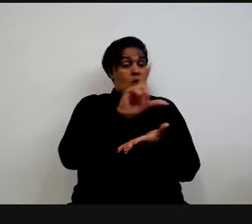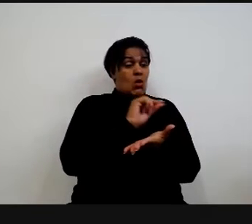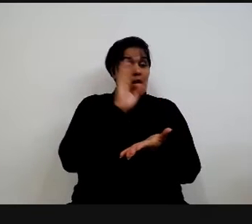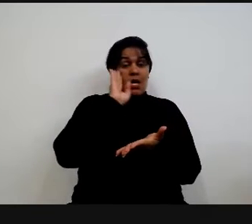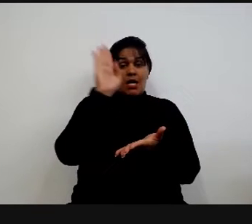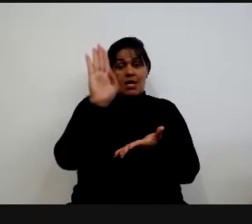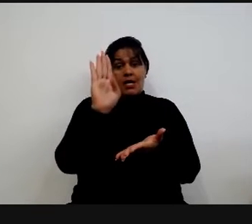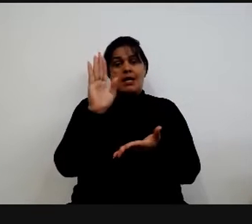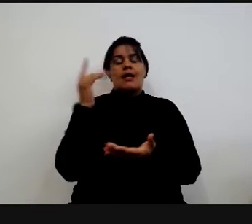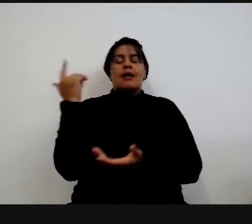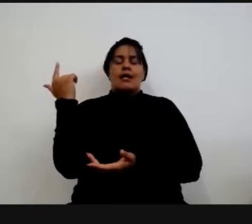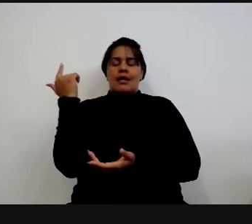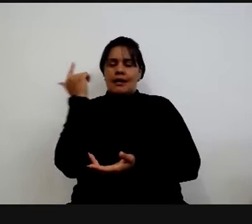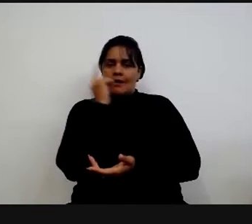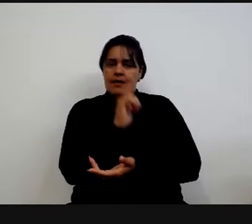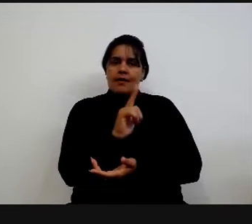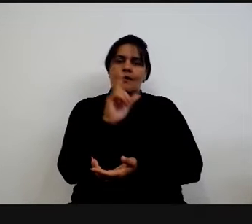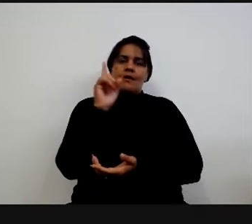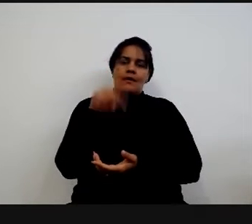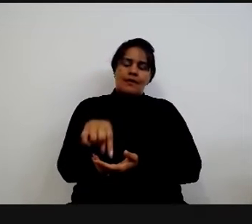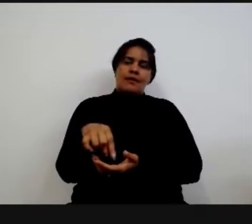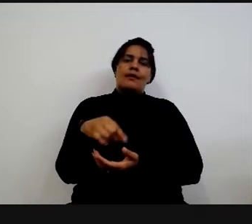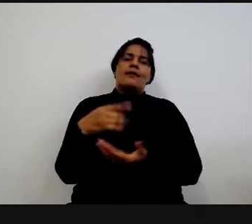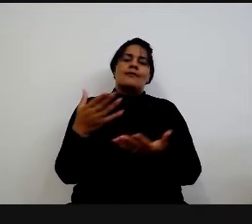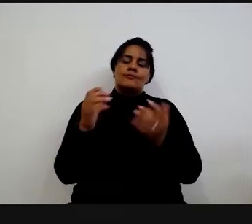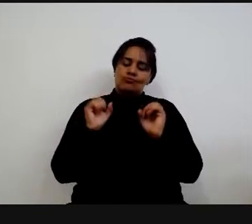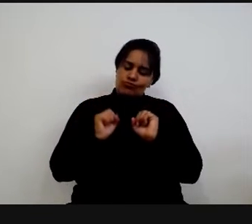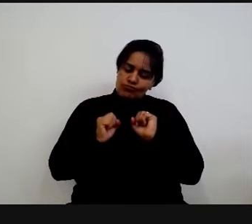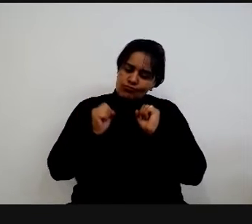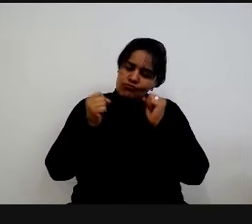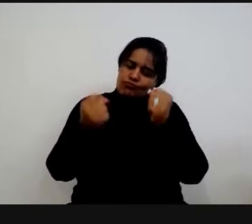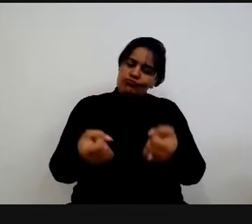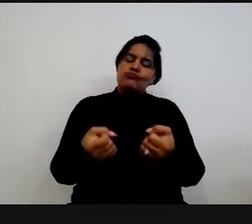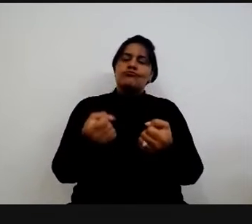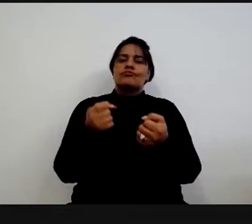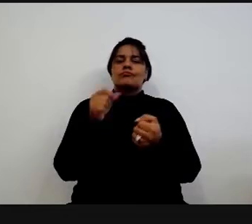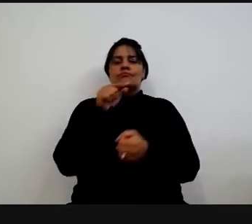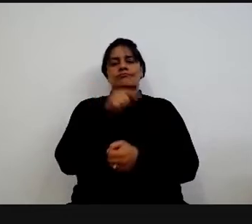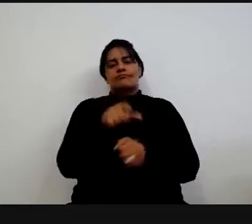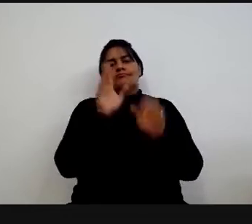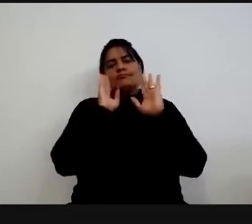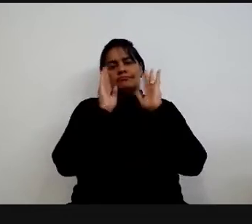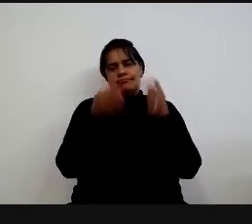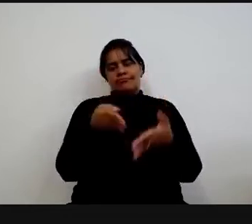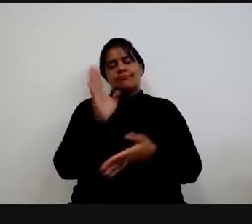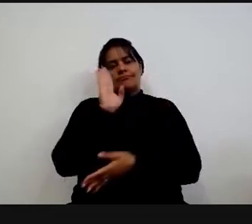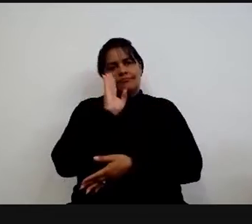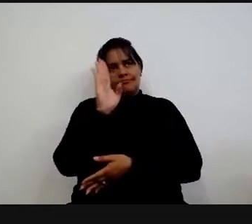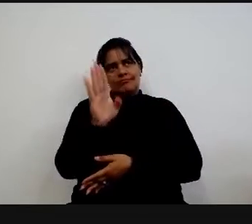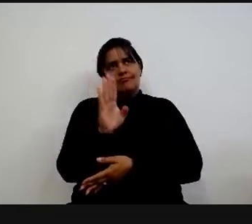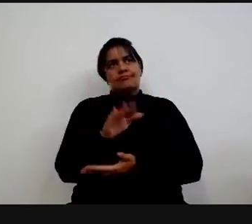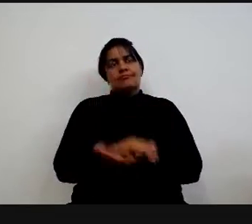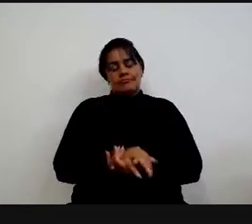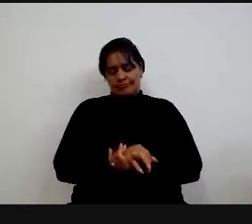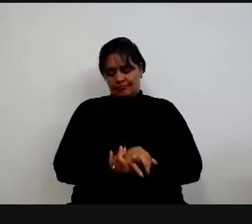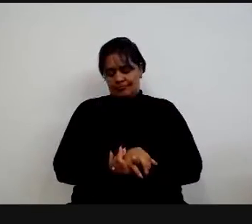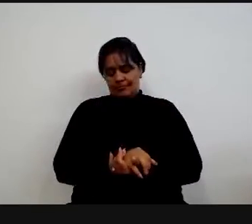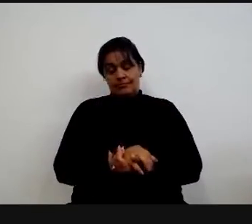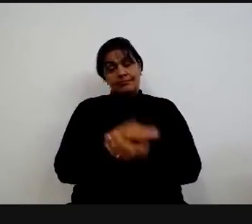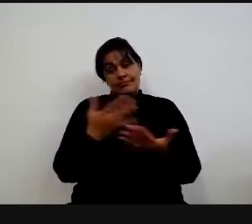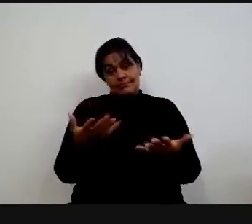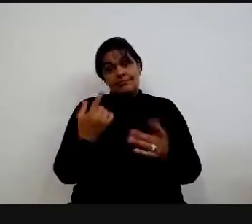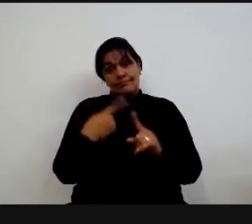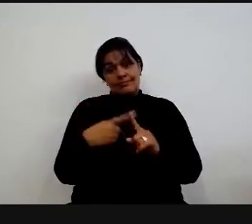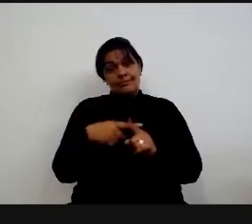gente possa dar aquela força de trabalho naquelas prioridades para que pelo menos